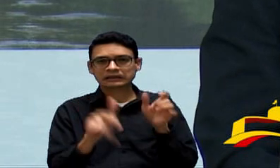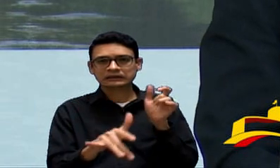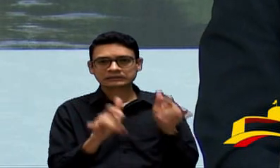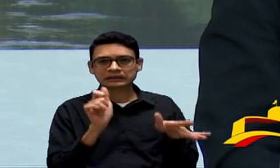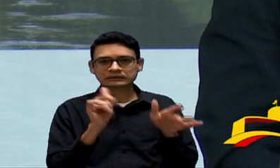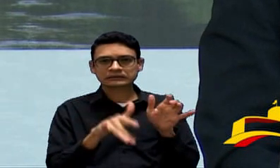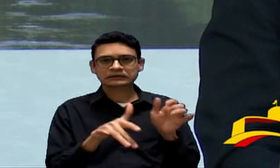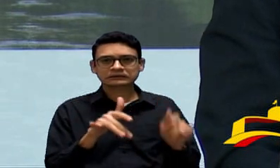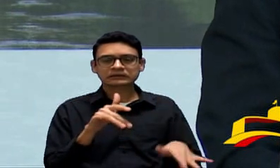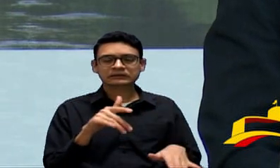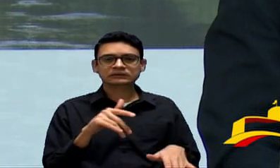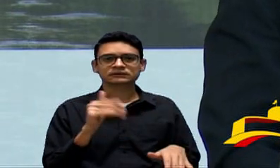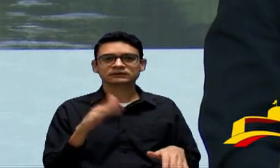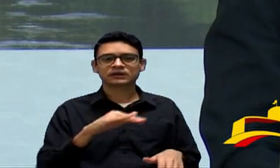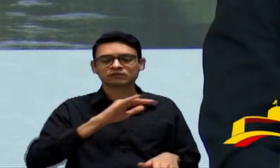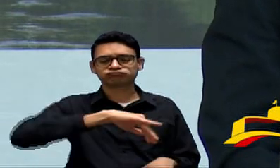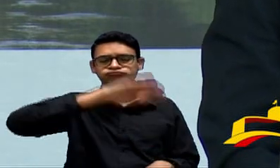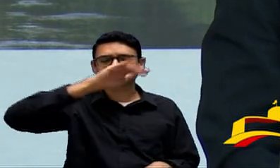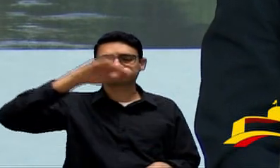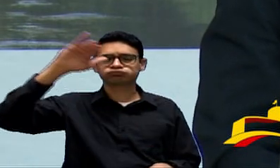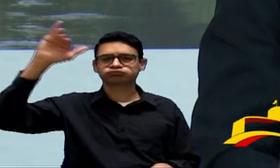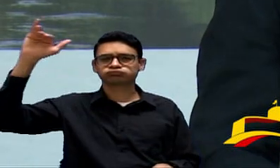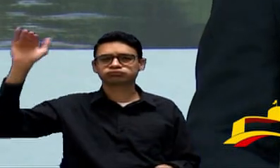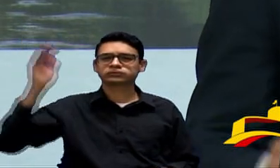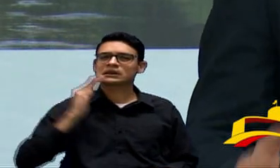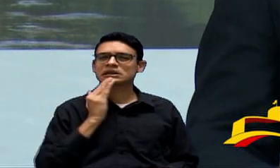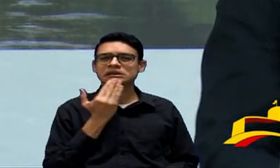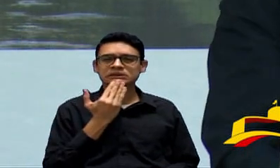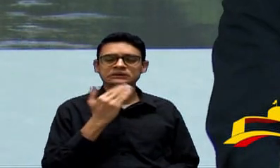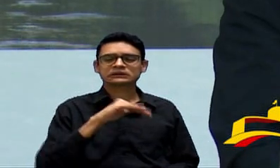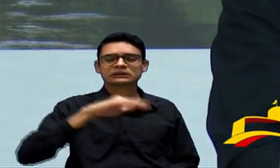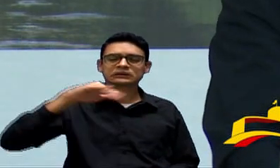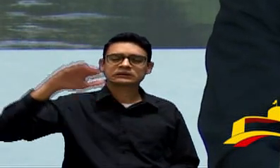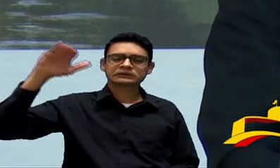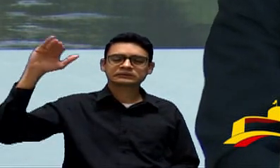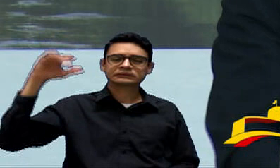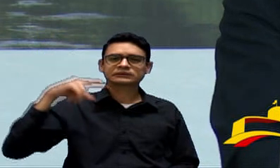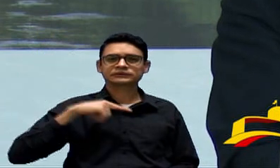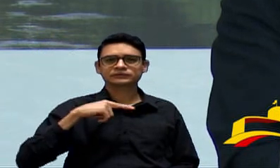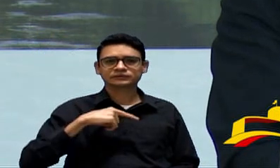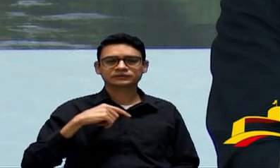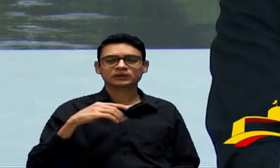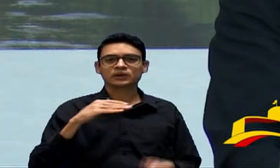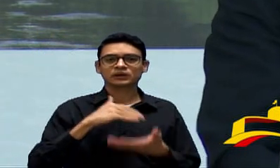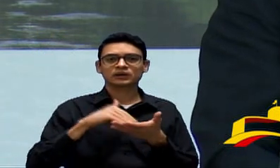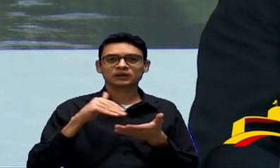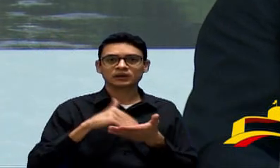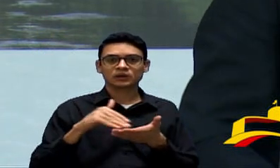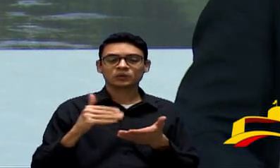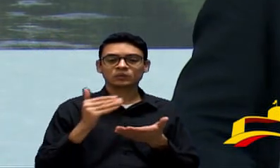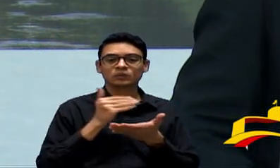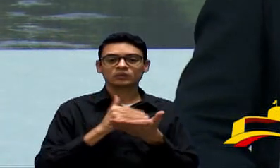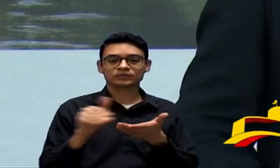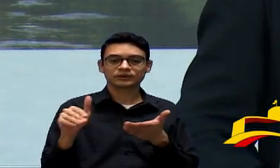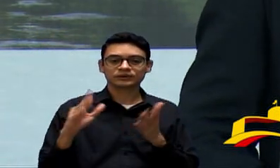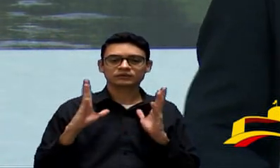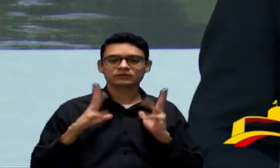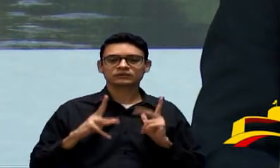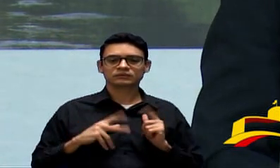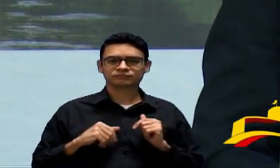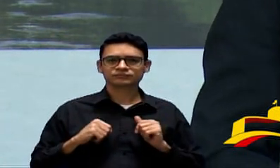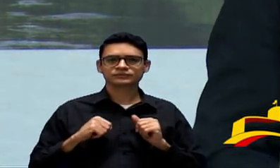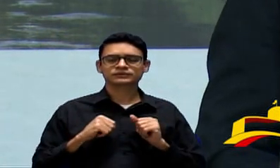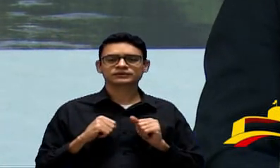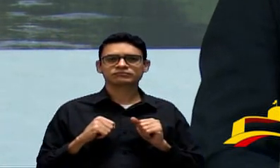ali que tinha uma montanha de entulho. O Darwin começou a fazer a limpeza lá hoje, queria agradecer ele e